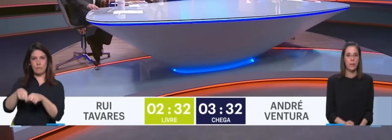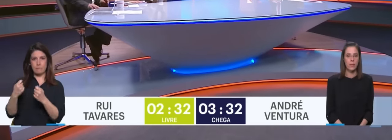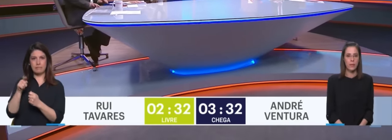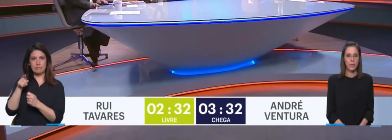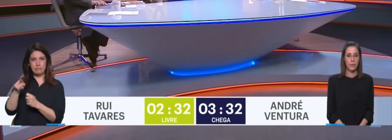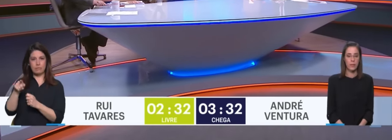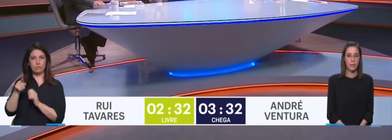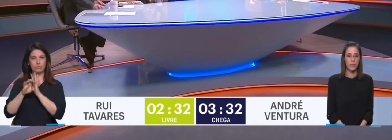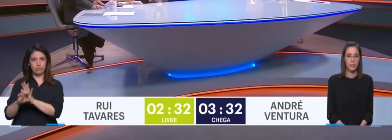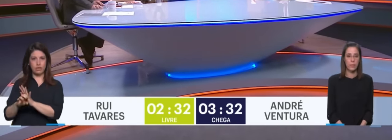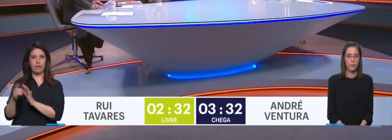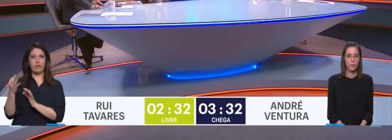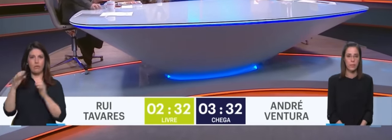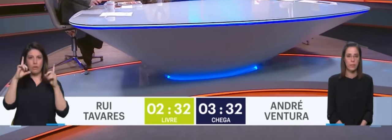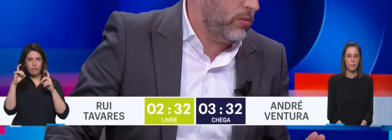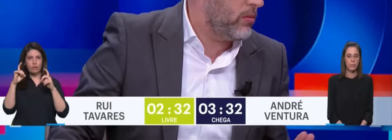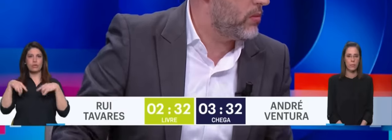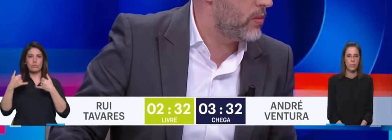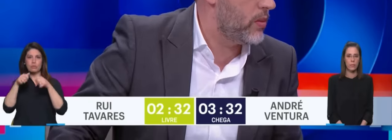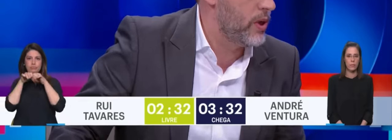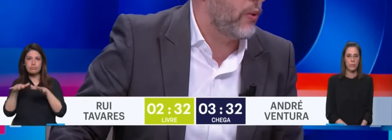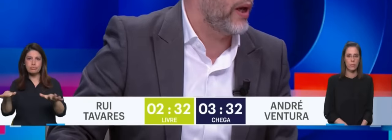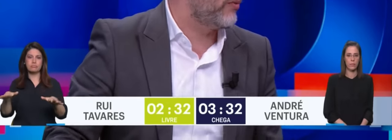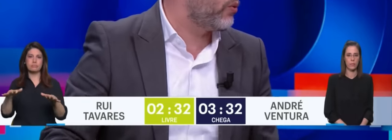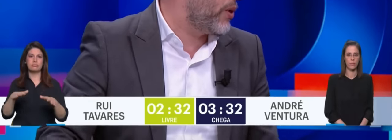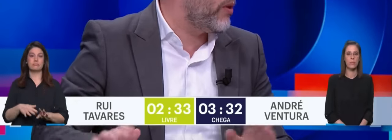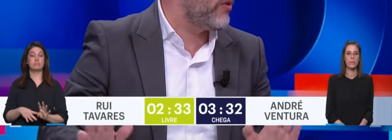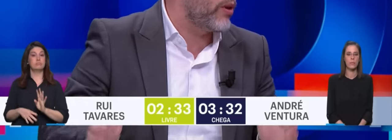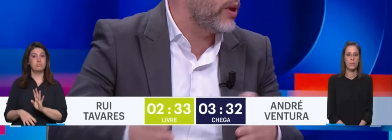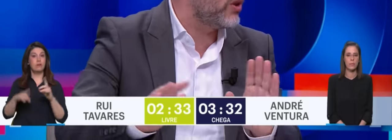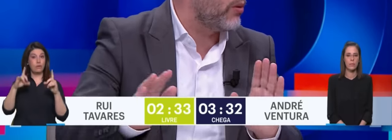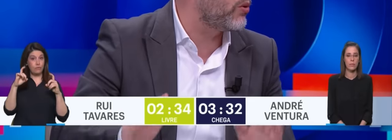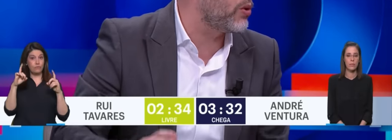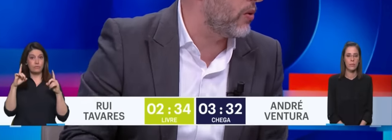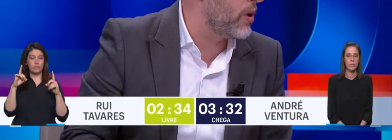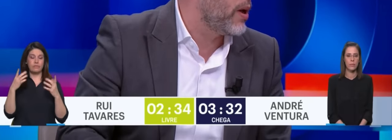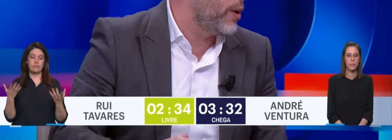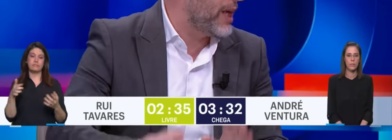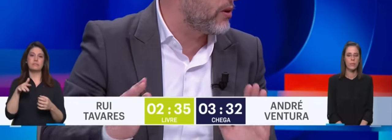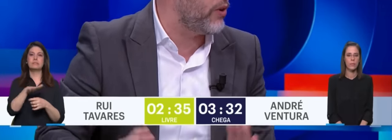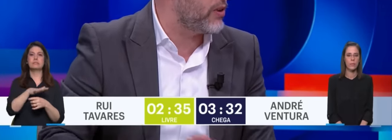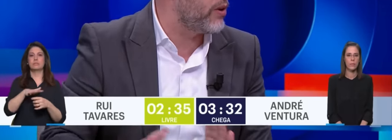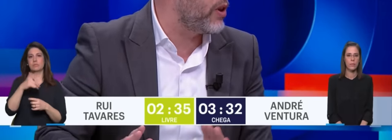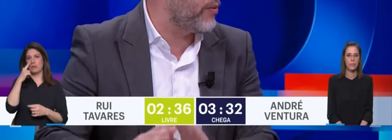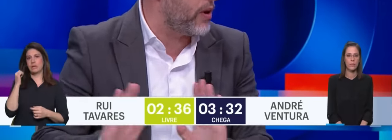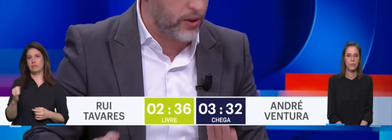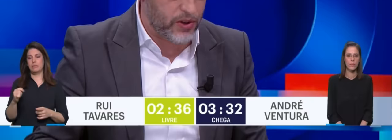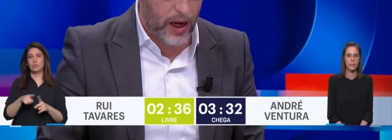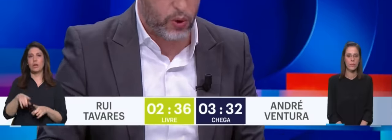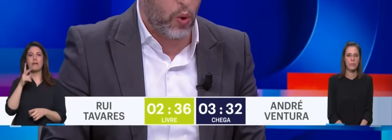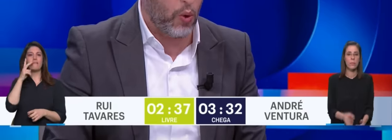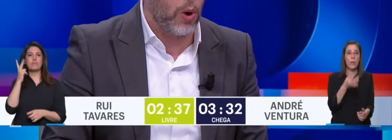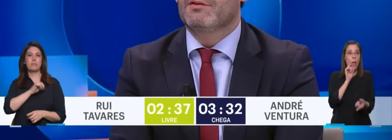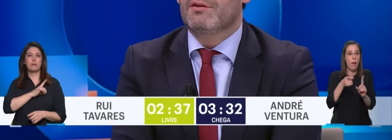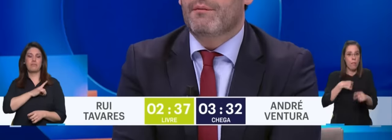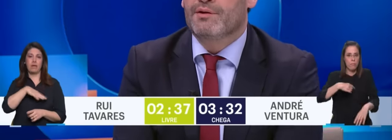ter posto a circular essa fotogra naturalmente indevida Não essa fotografia evidentemente Isso é uma situação criminal de devassa da vida privada que será